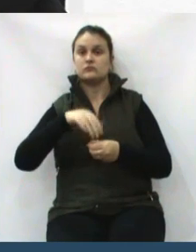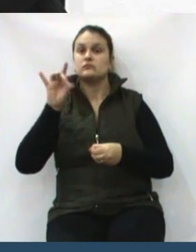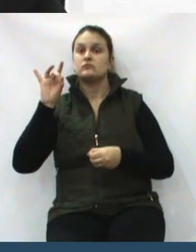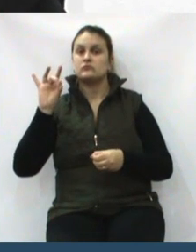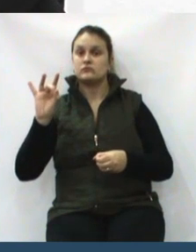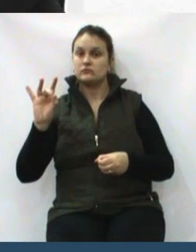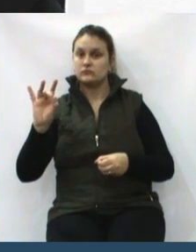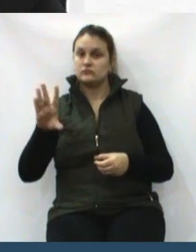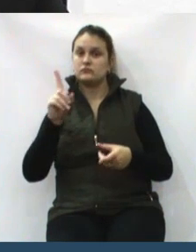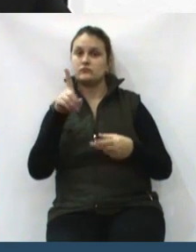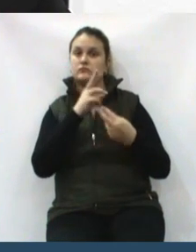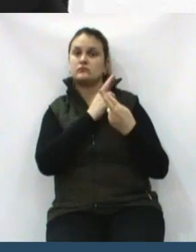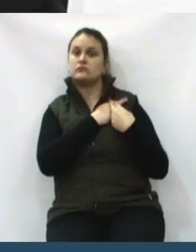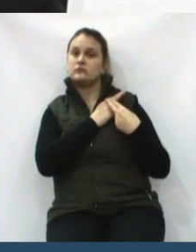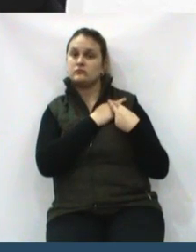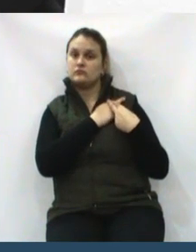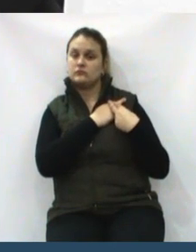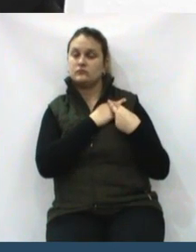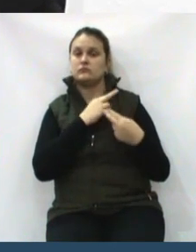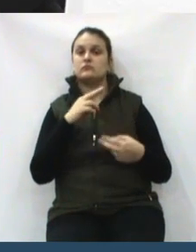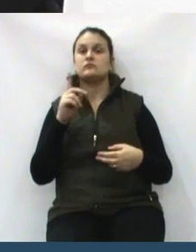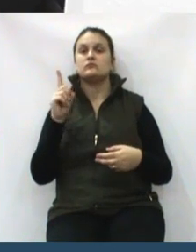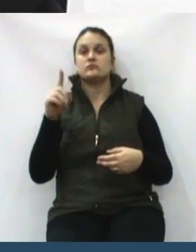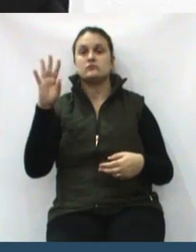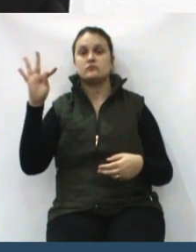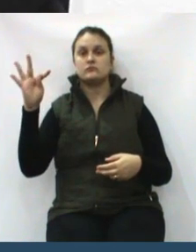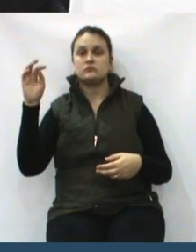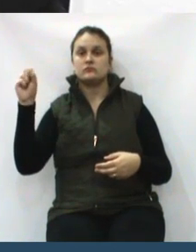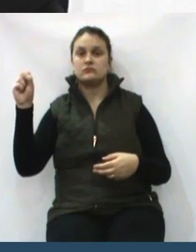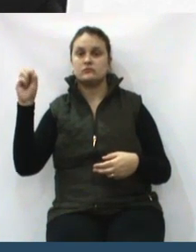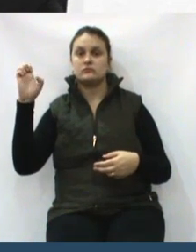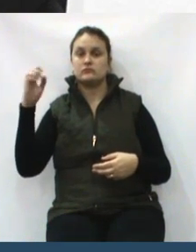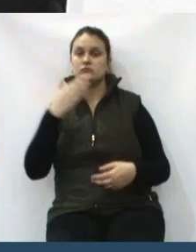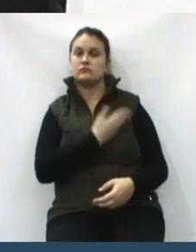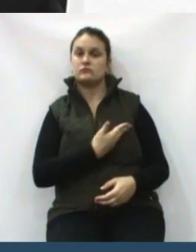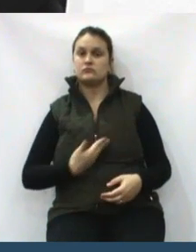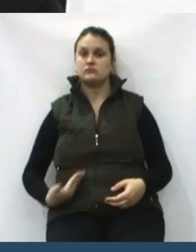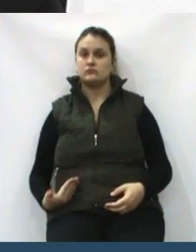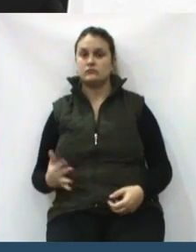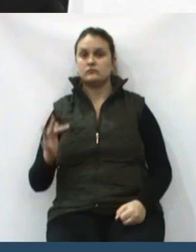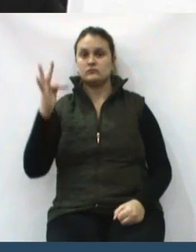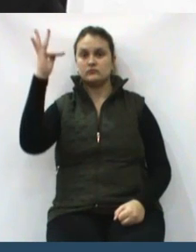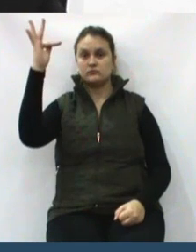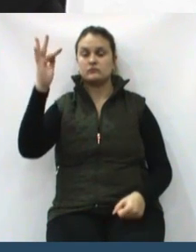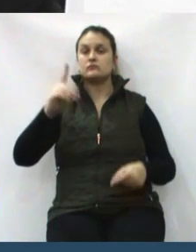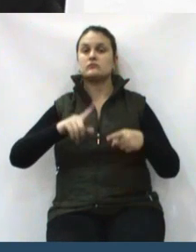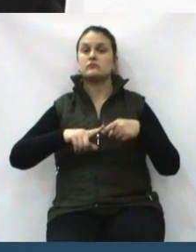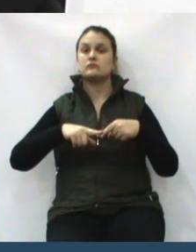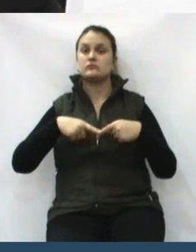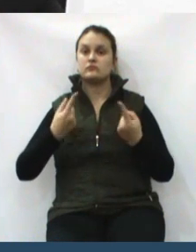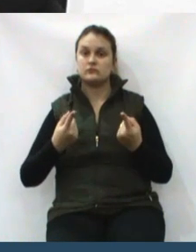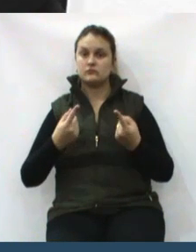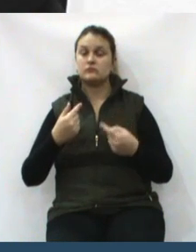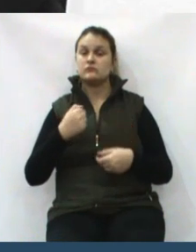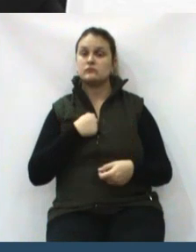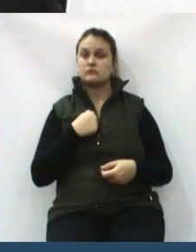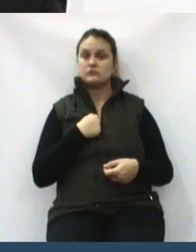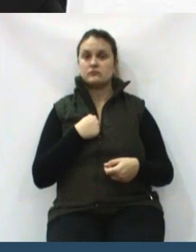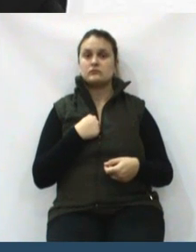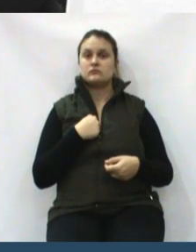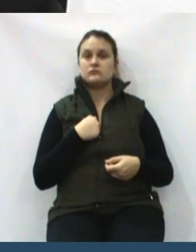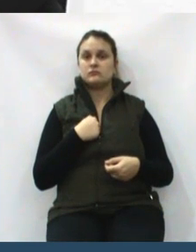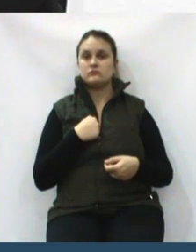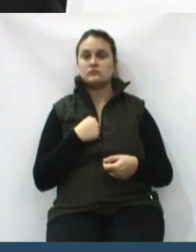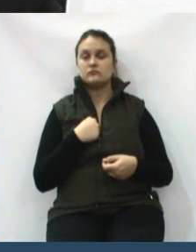só de iniciativa do governo federal. Porém, eu,